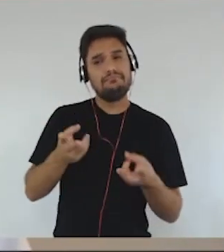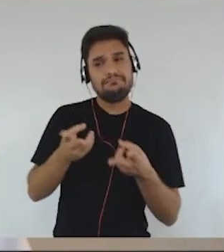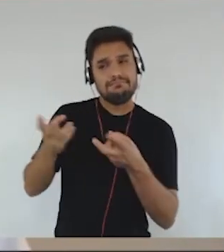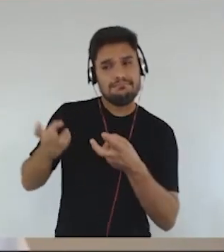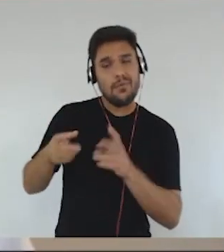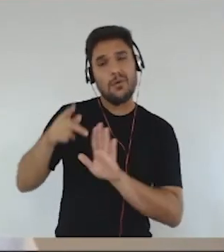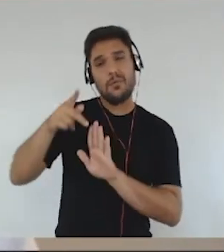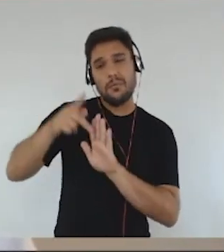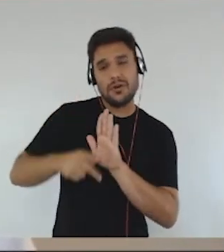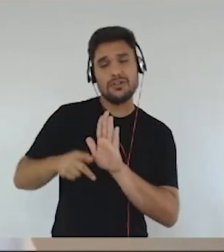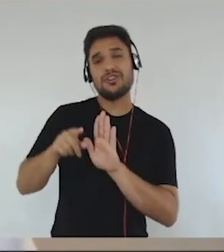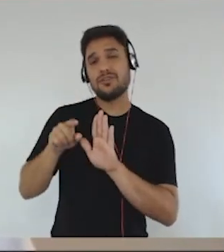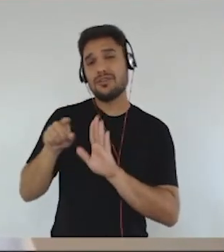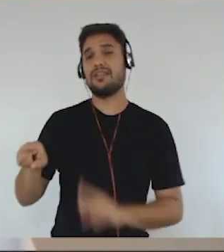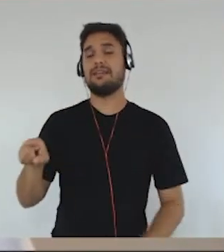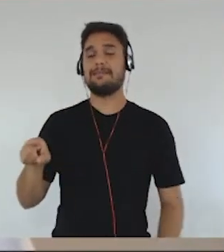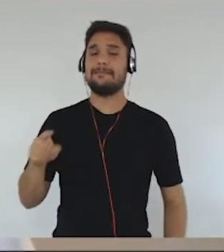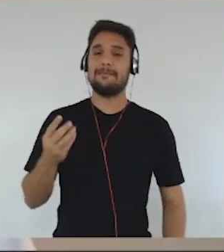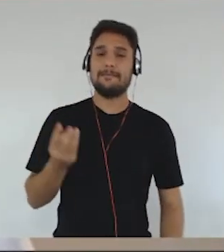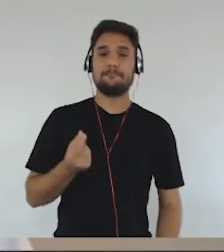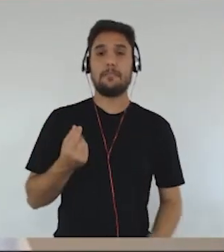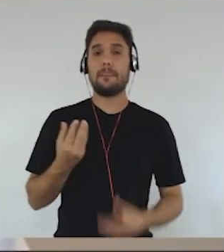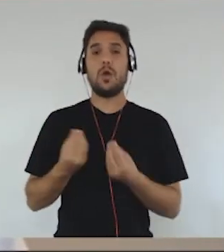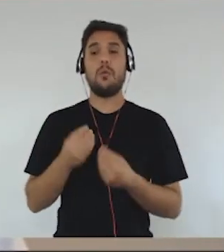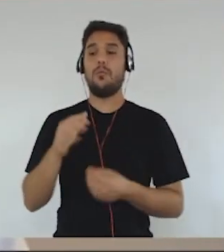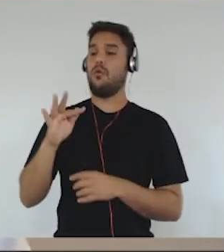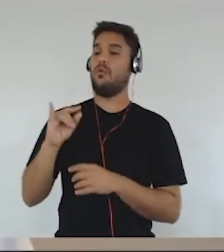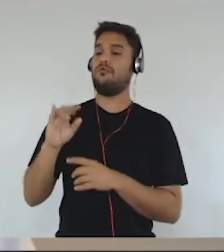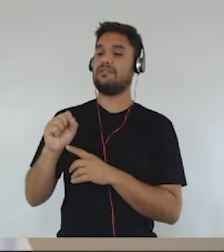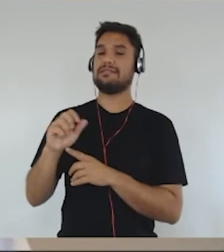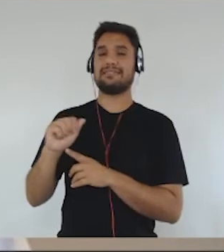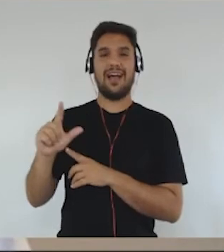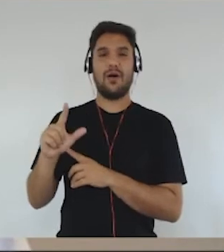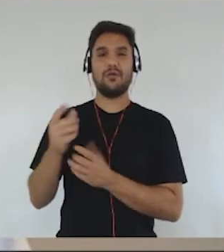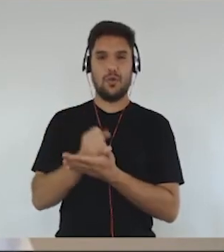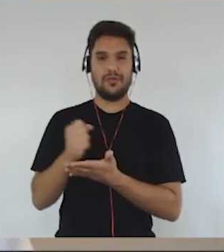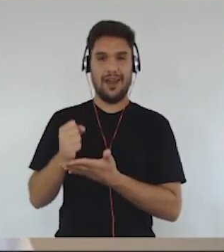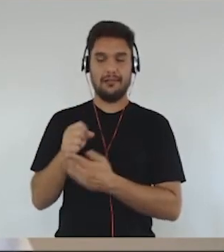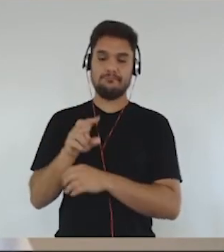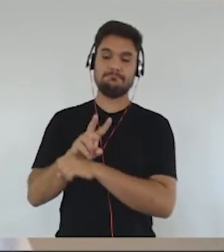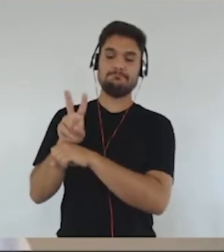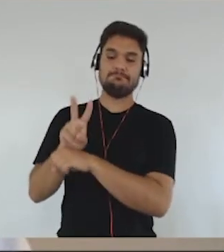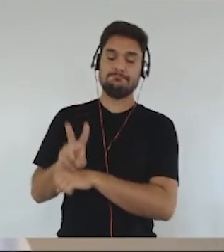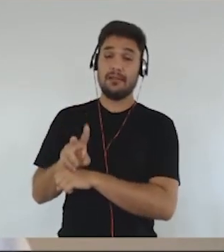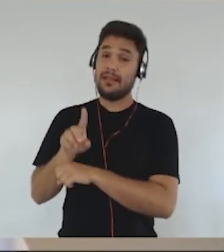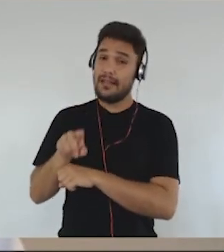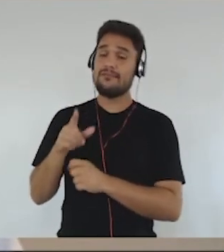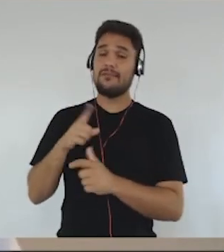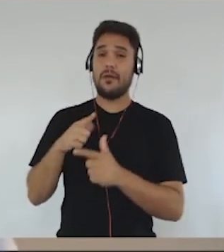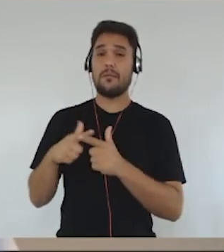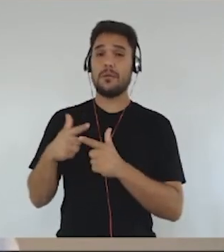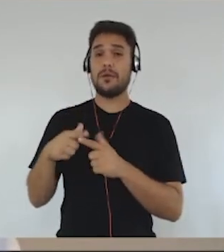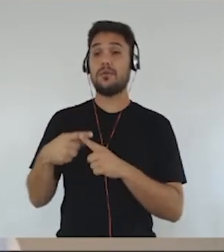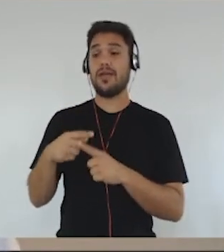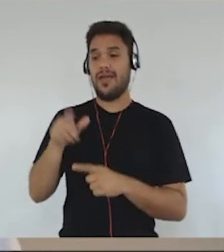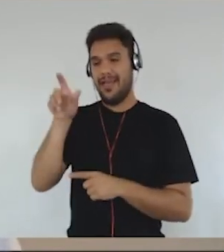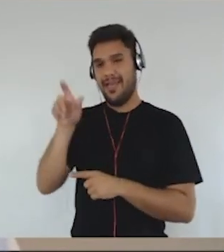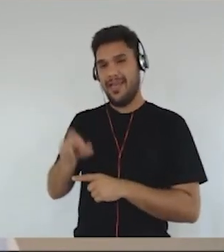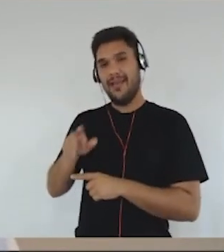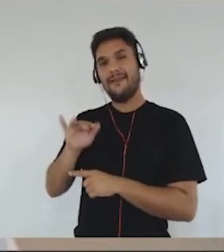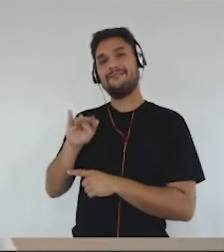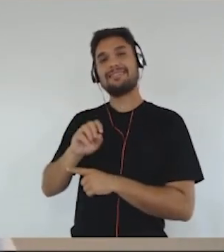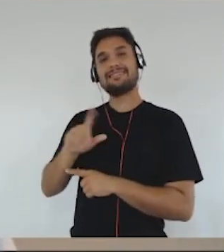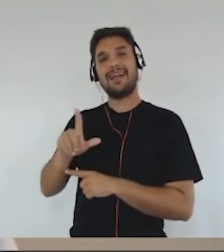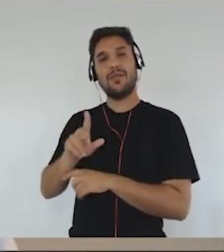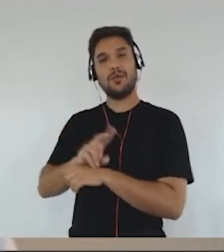do programa pelo fiscal do contrato. E isso é uma questão muito problemática, porque o fiscal do contrato normalmente é